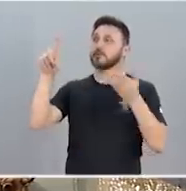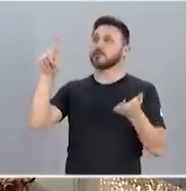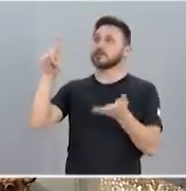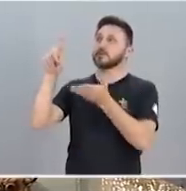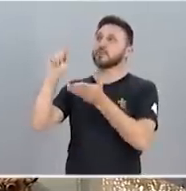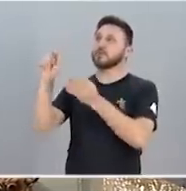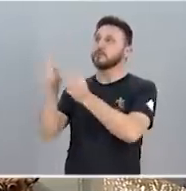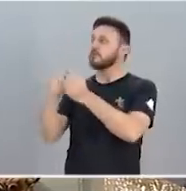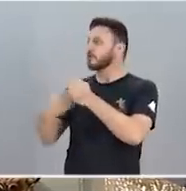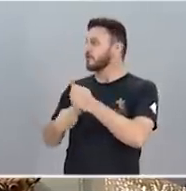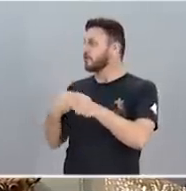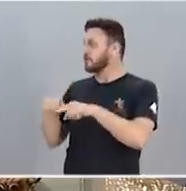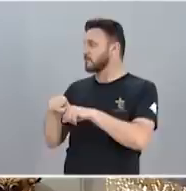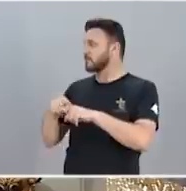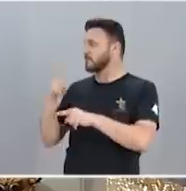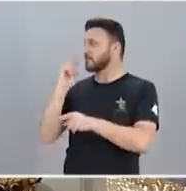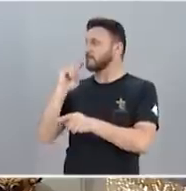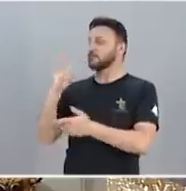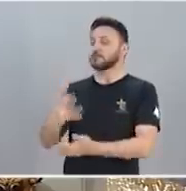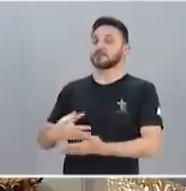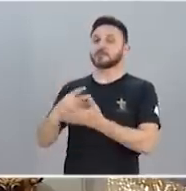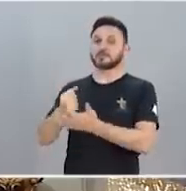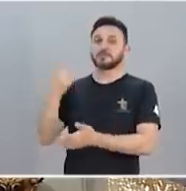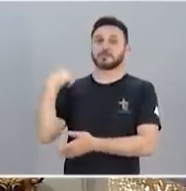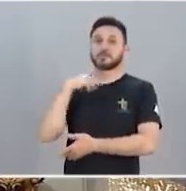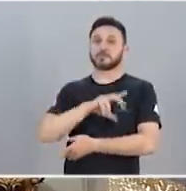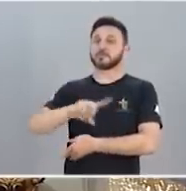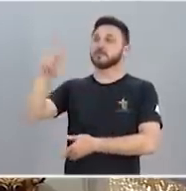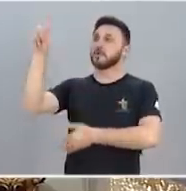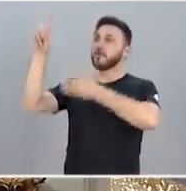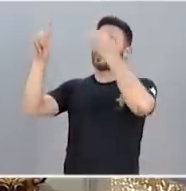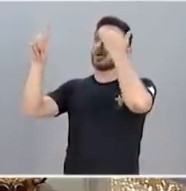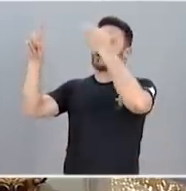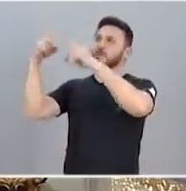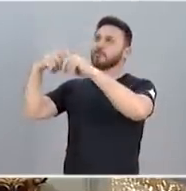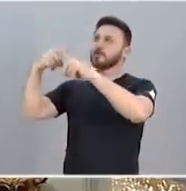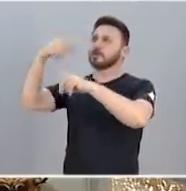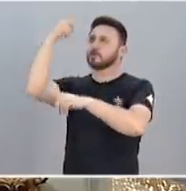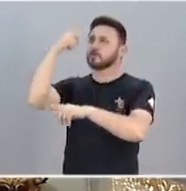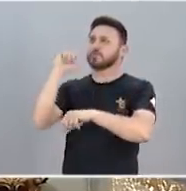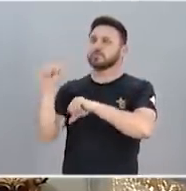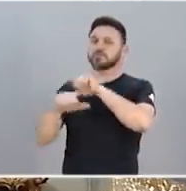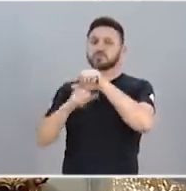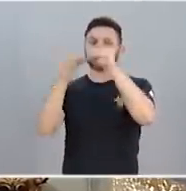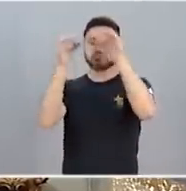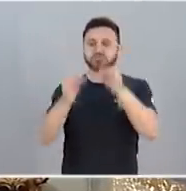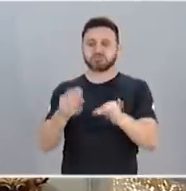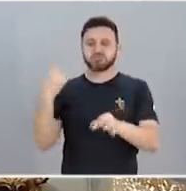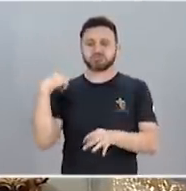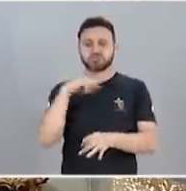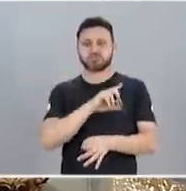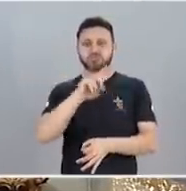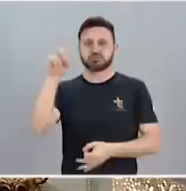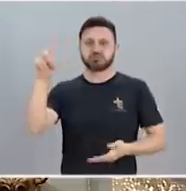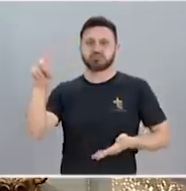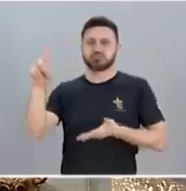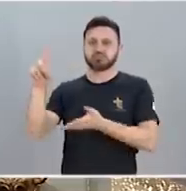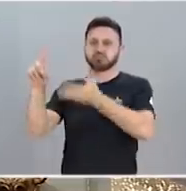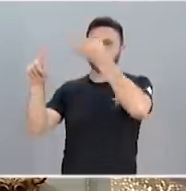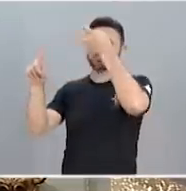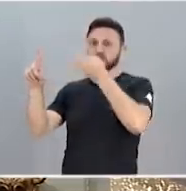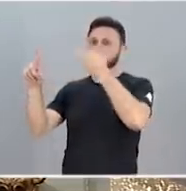oferecemos, ó Pai, o pão da vida, o cálice da salvação, e vos agradecemos porque nos tornastes dignos de estar aqui na